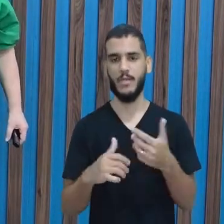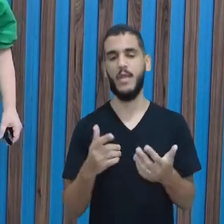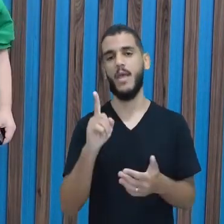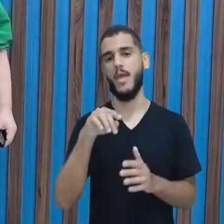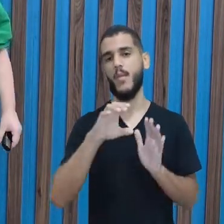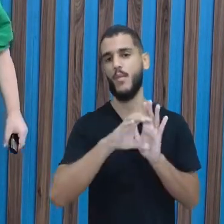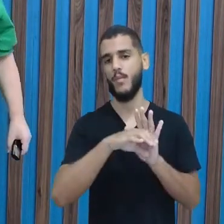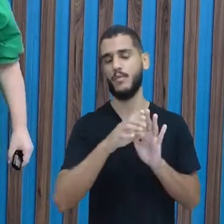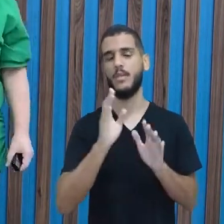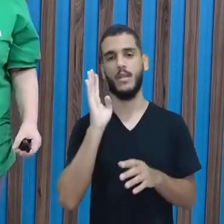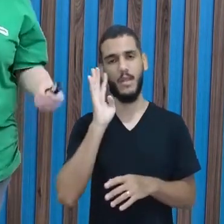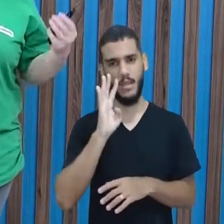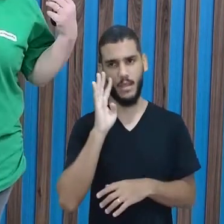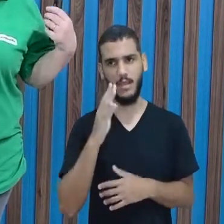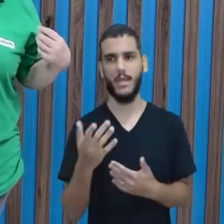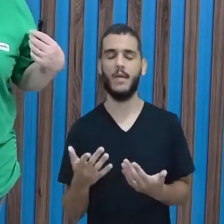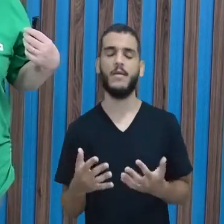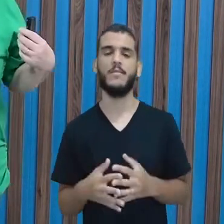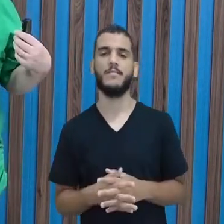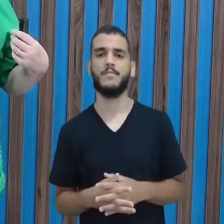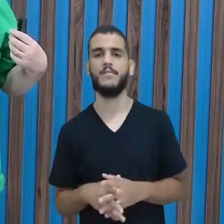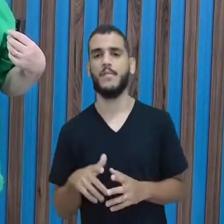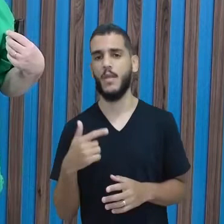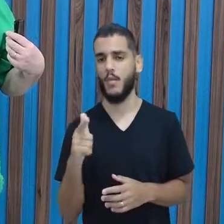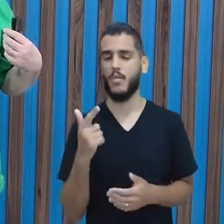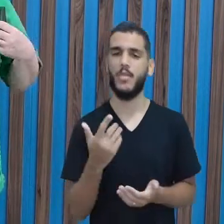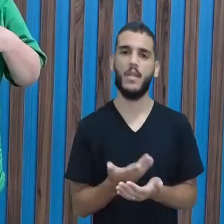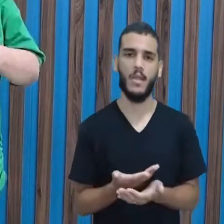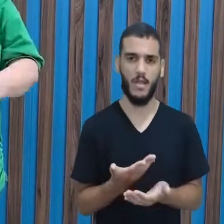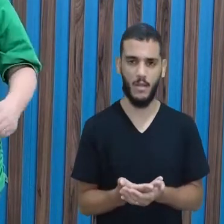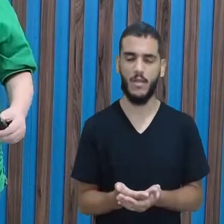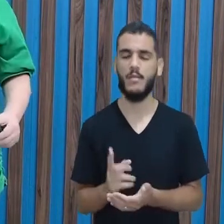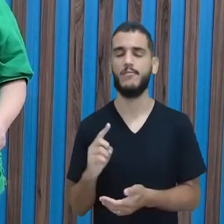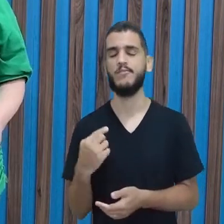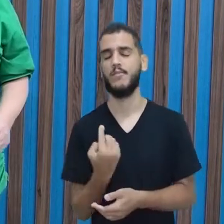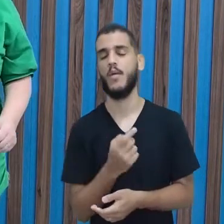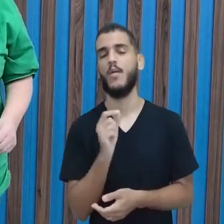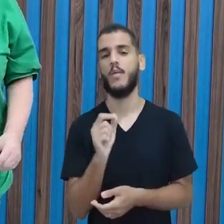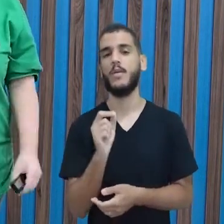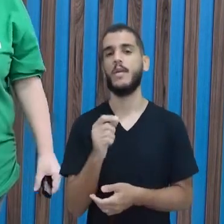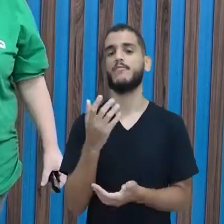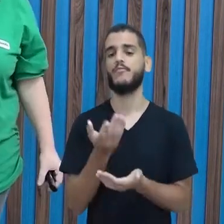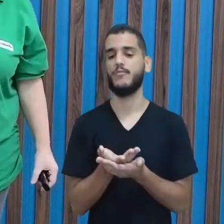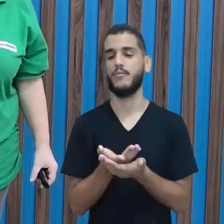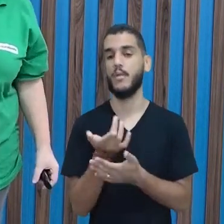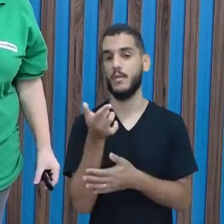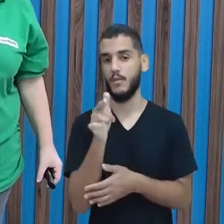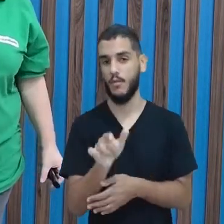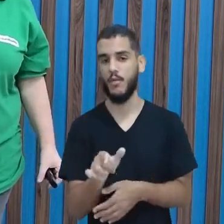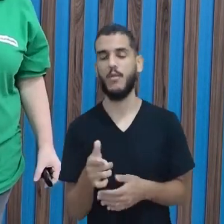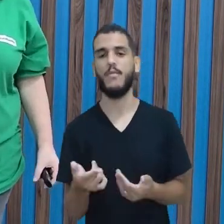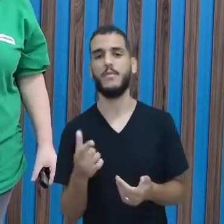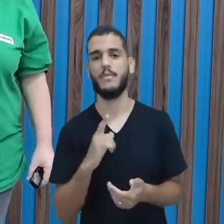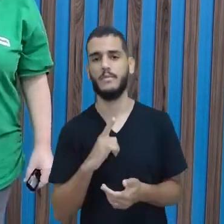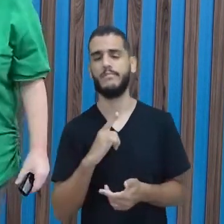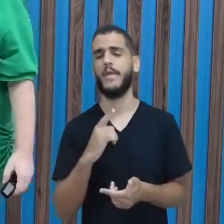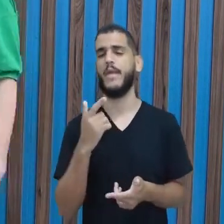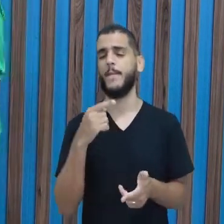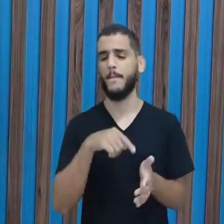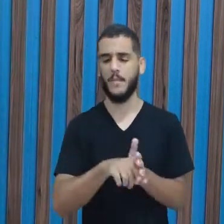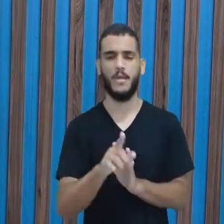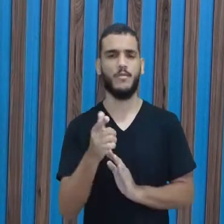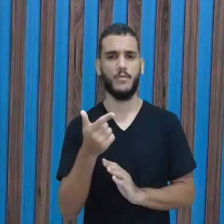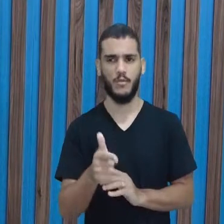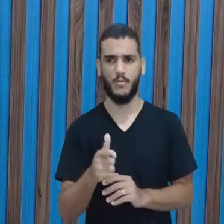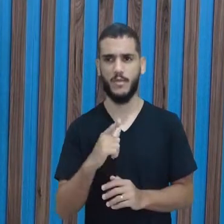conceito legal. Isso aqui a gente vai, na próxima aula, a gente vai rever, vamos trazer outro problema. E